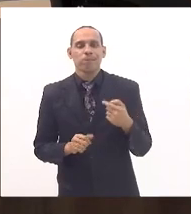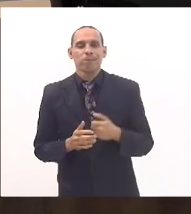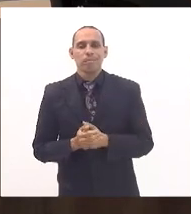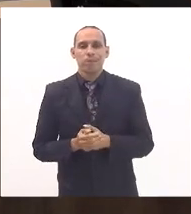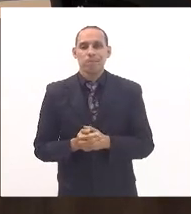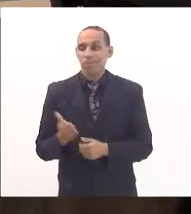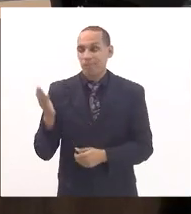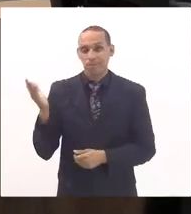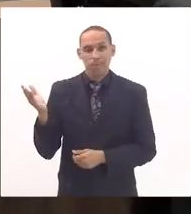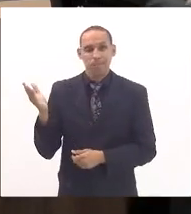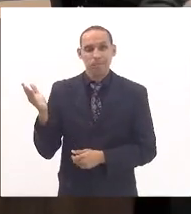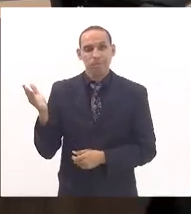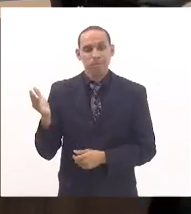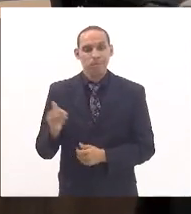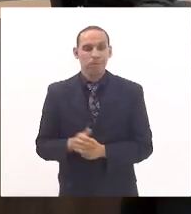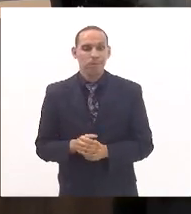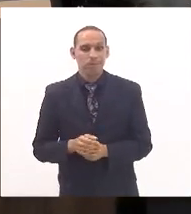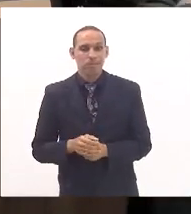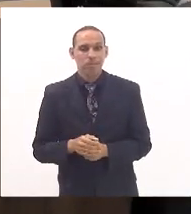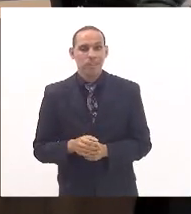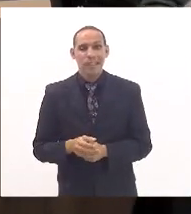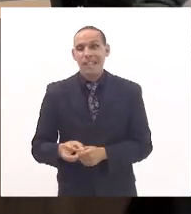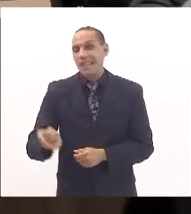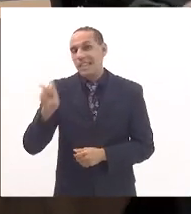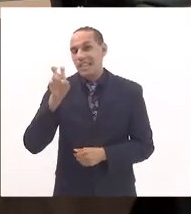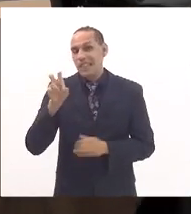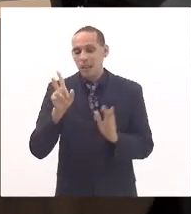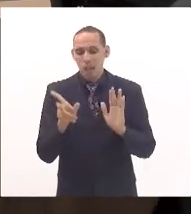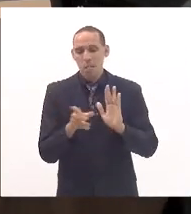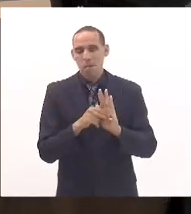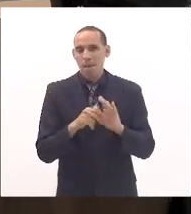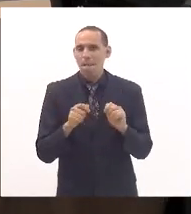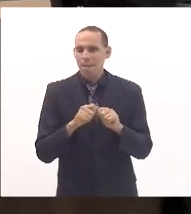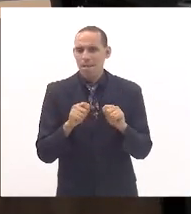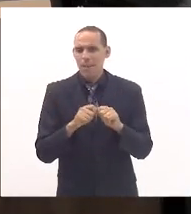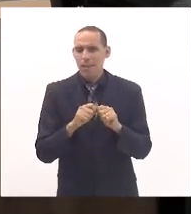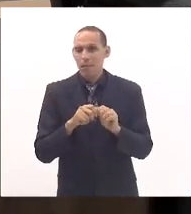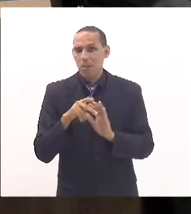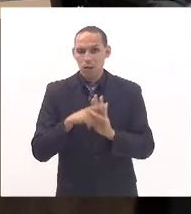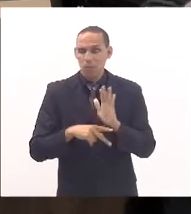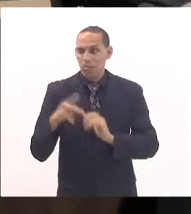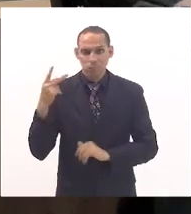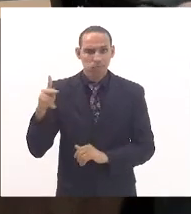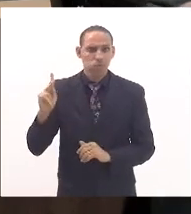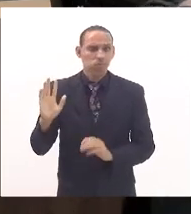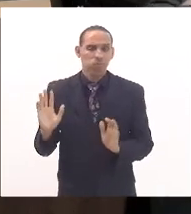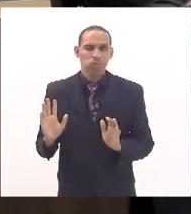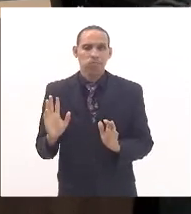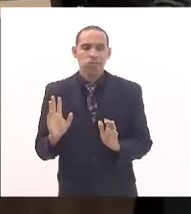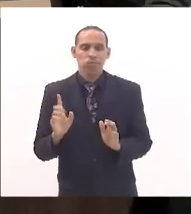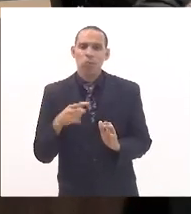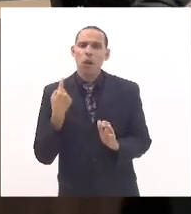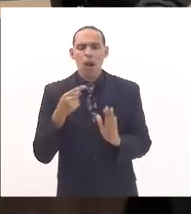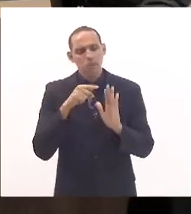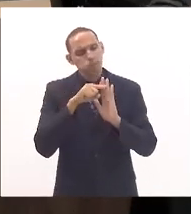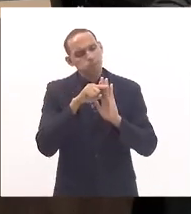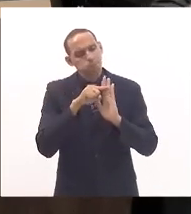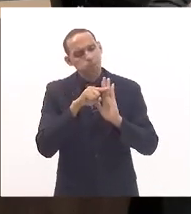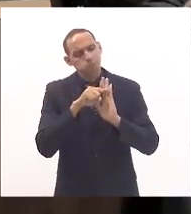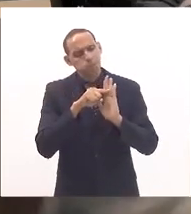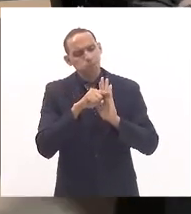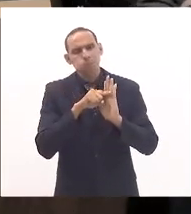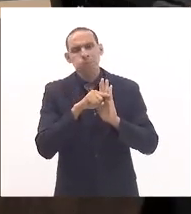Ele fez 5 emendas no projeto dele mesmo. E a gente examinou as